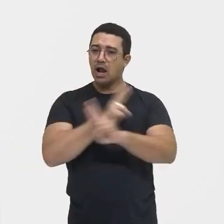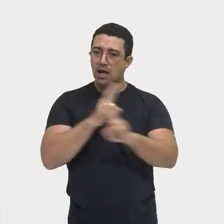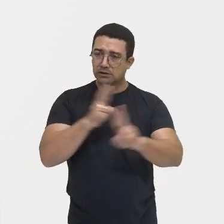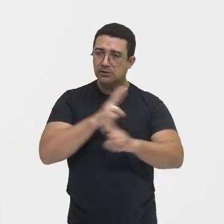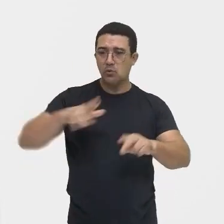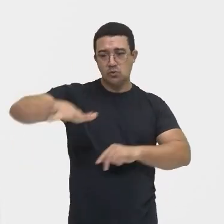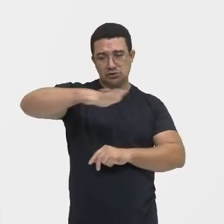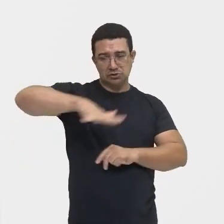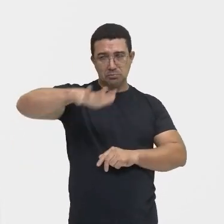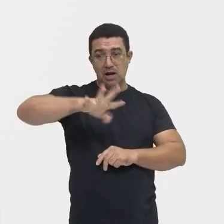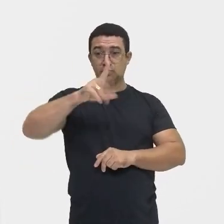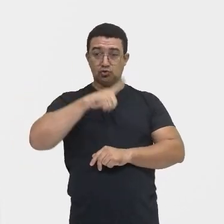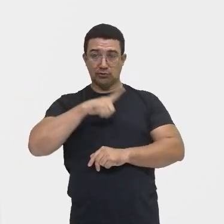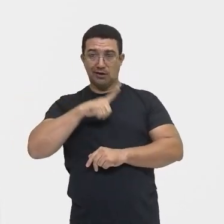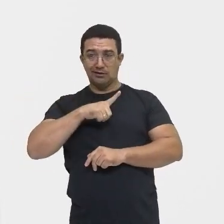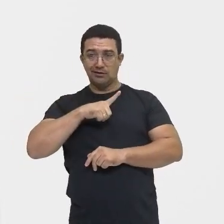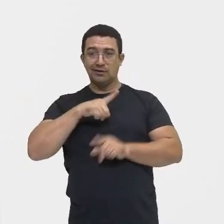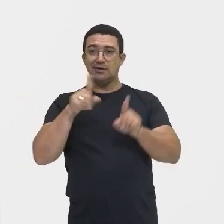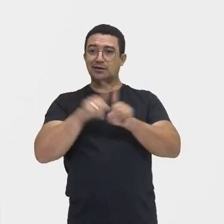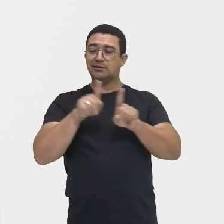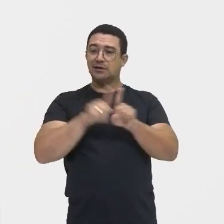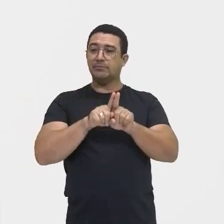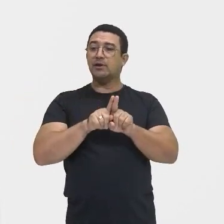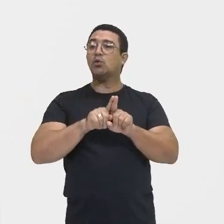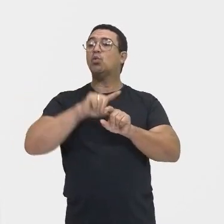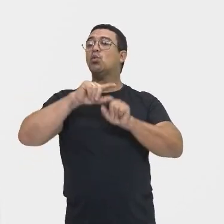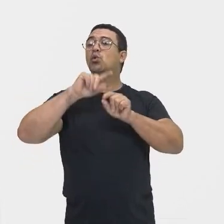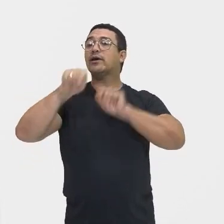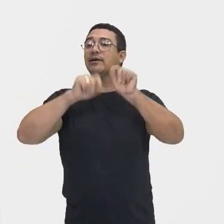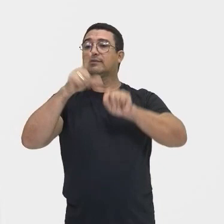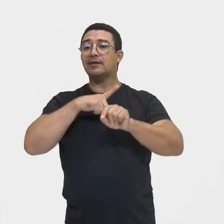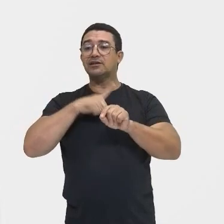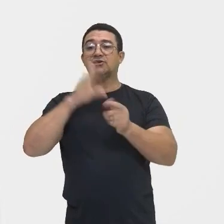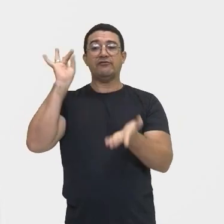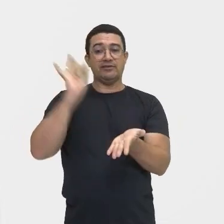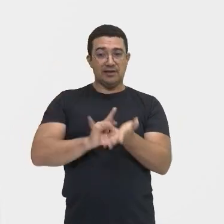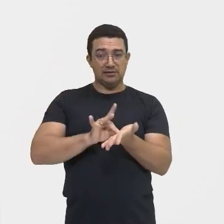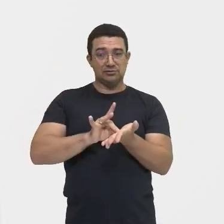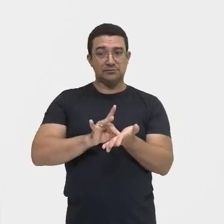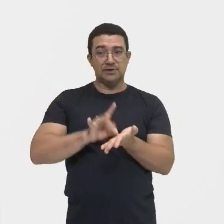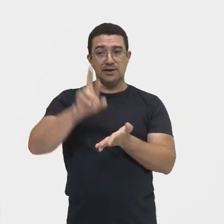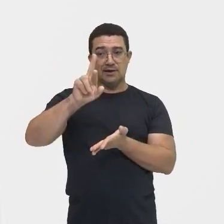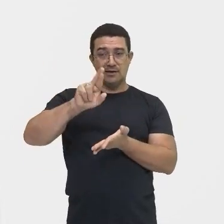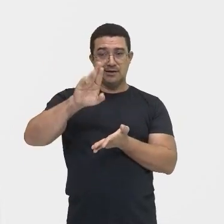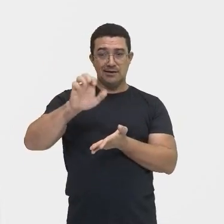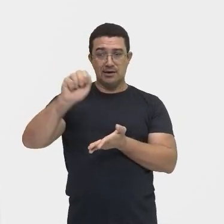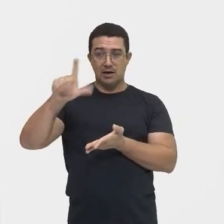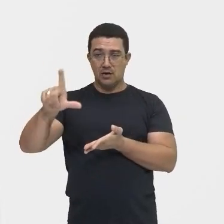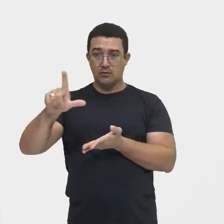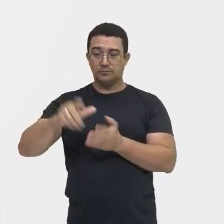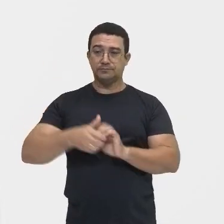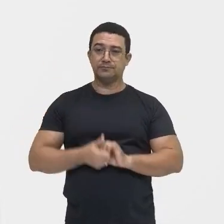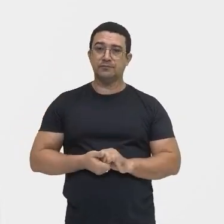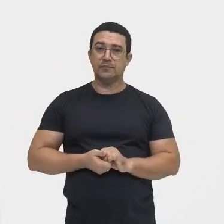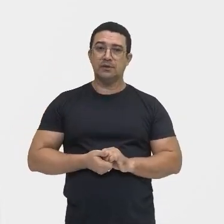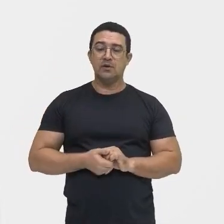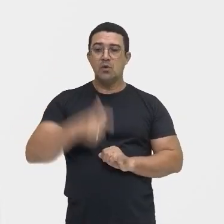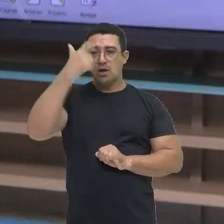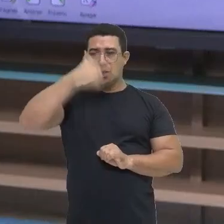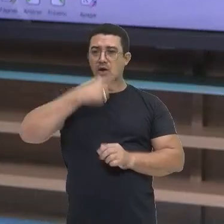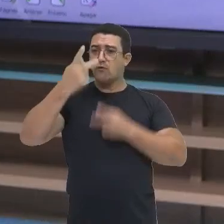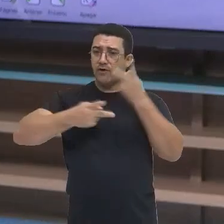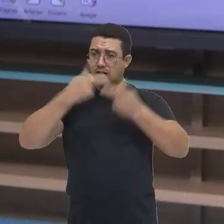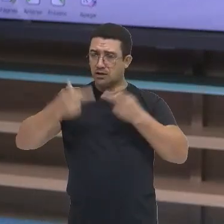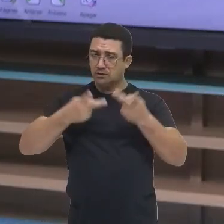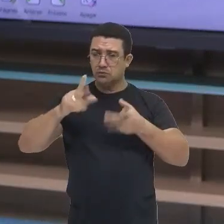que a gente tem no espaço, e aquilo que a gente tem no real. Então, quando eu estou falando de um mapa, é necessário